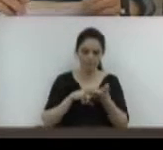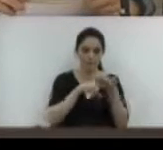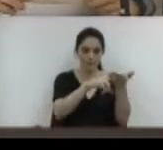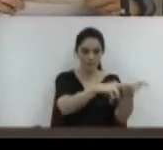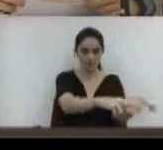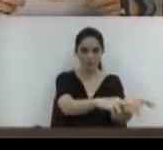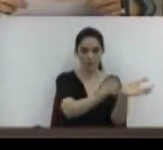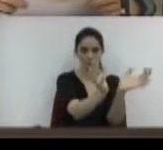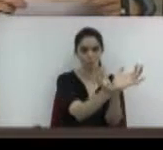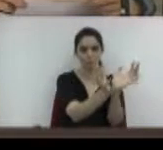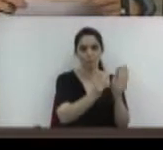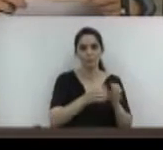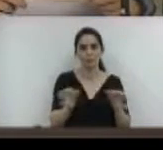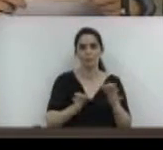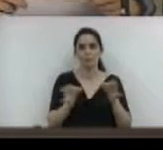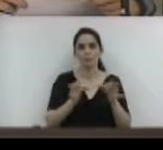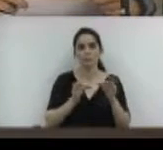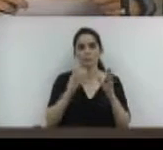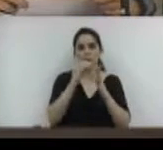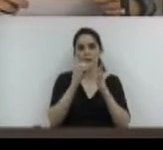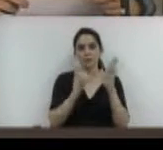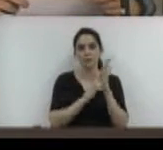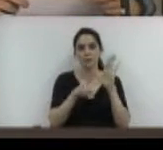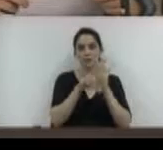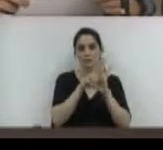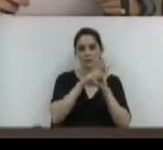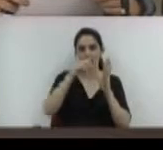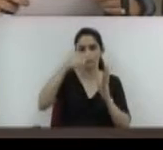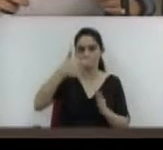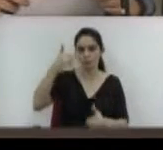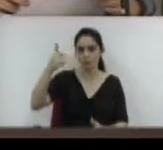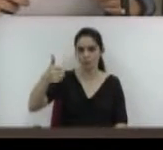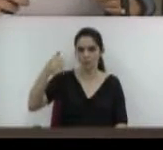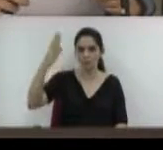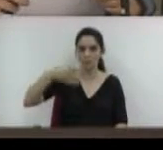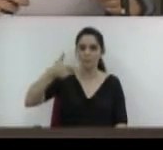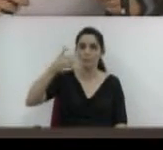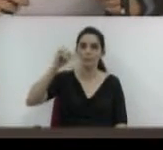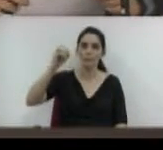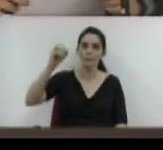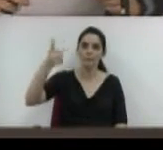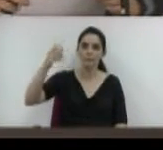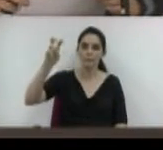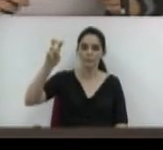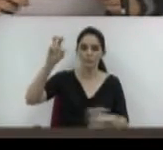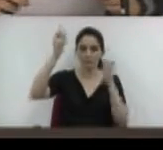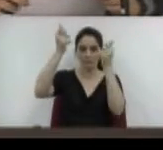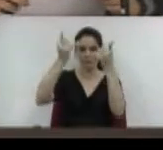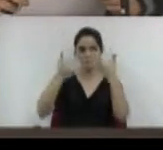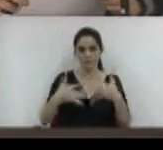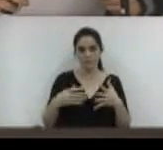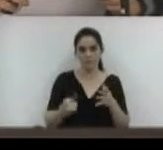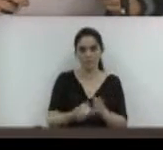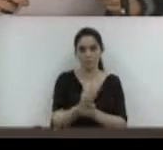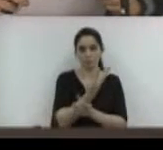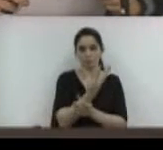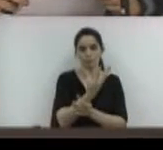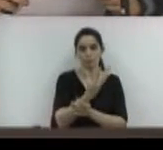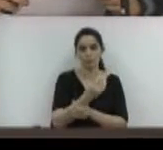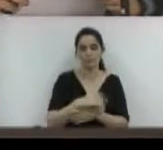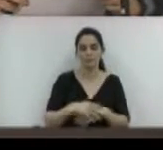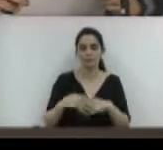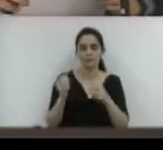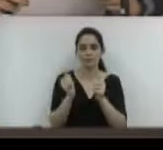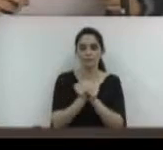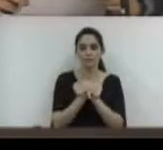e encaminhado às comissões. Projeto de decreto legislativo 21/2015 dispõe sobre a criação do Prêmio Parceiros na Luta